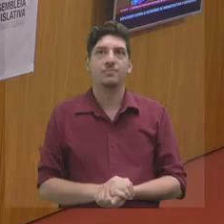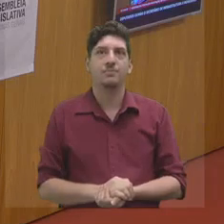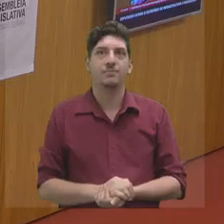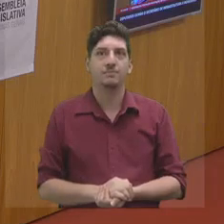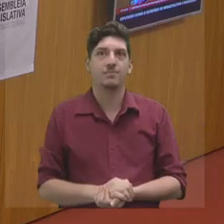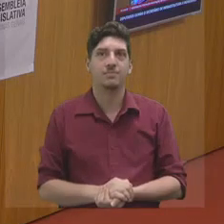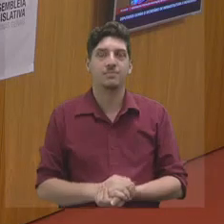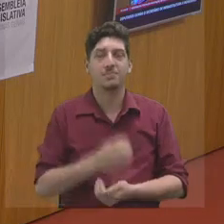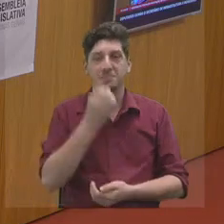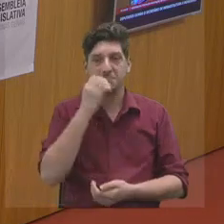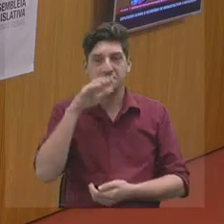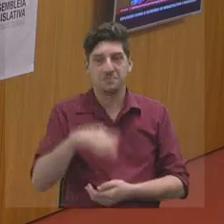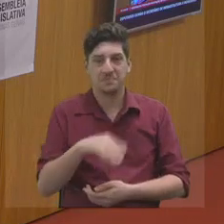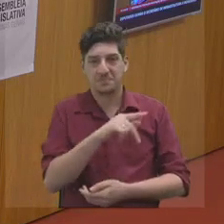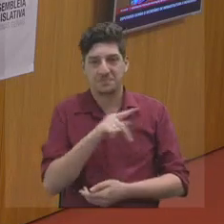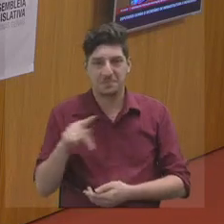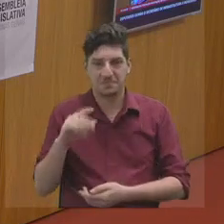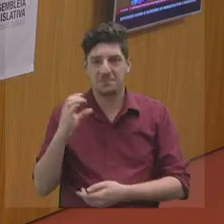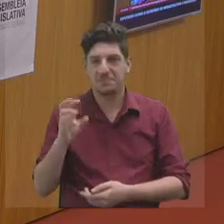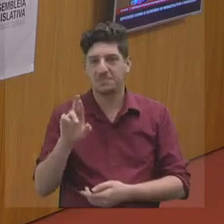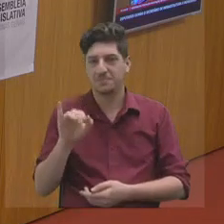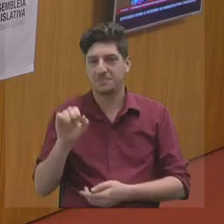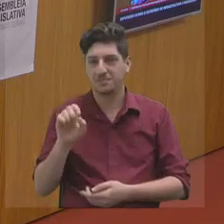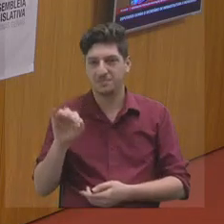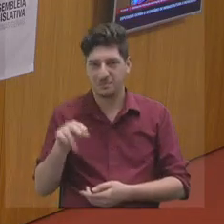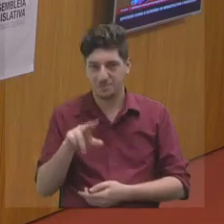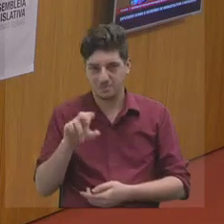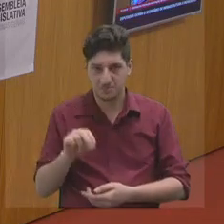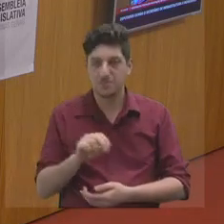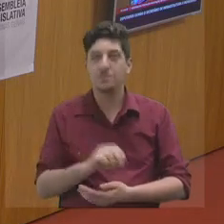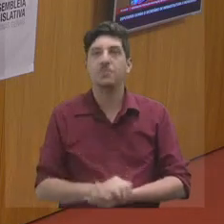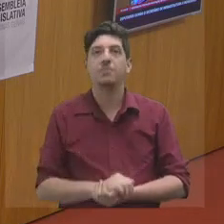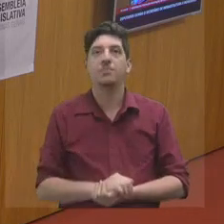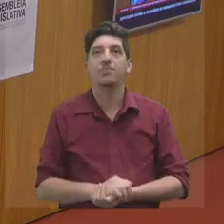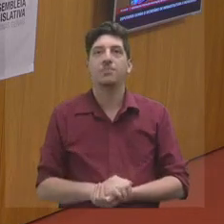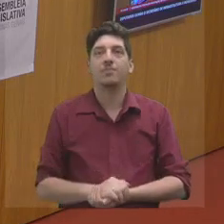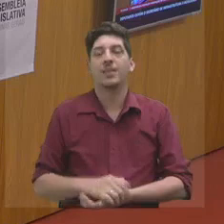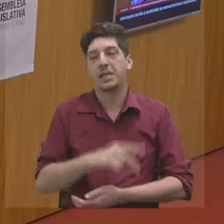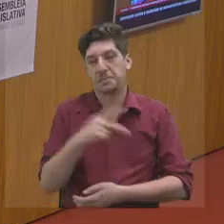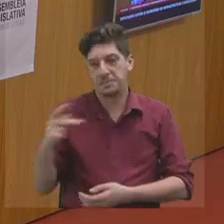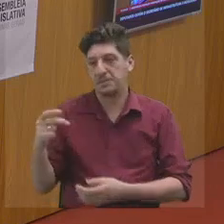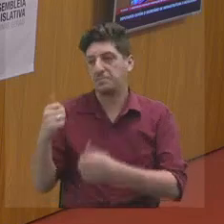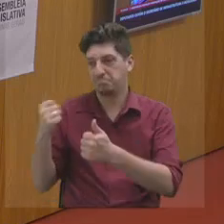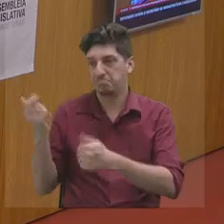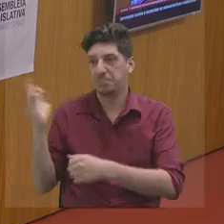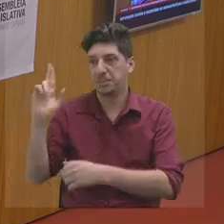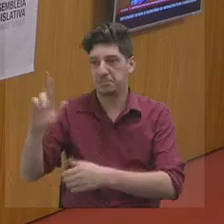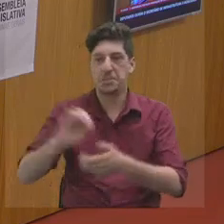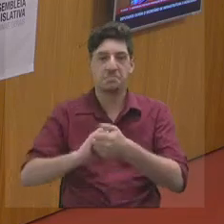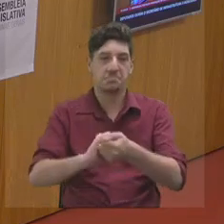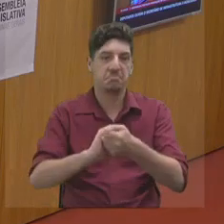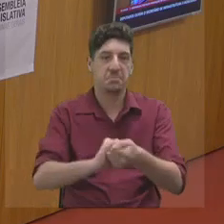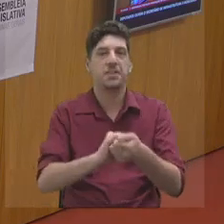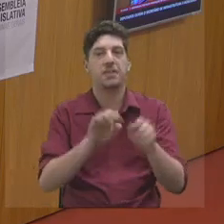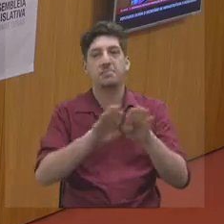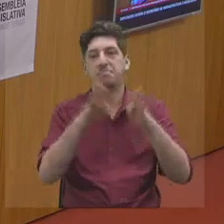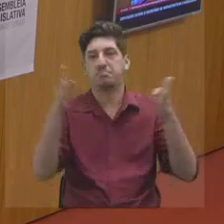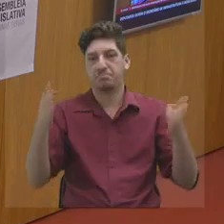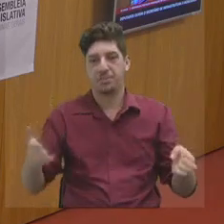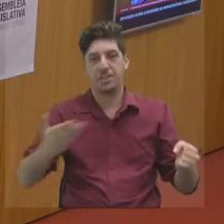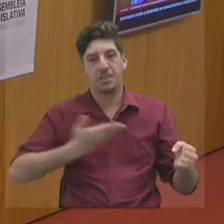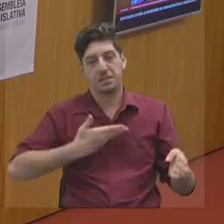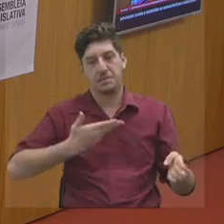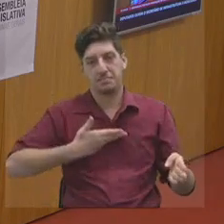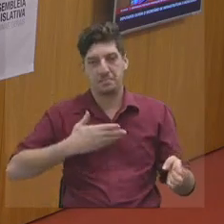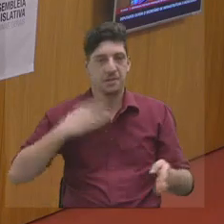deputado Cristiano Silveira através de vossa excelência eu quero cumprimentar todos os pares aqui todos